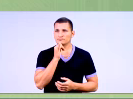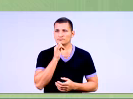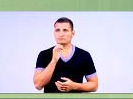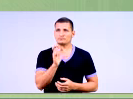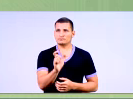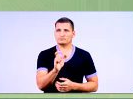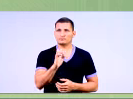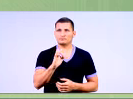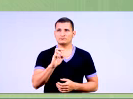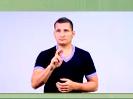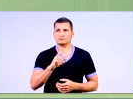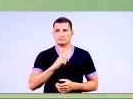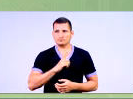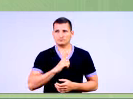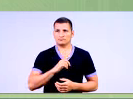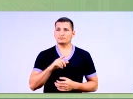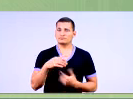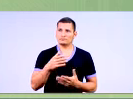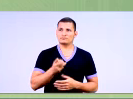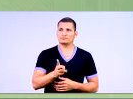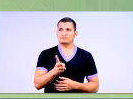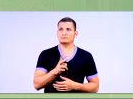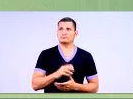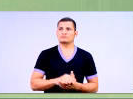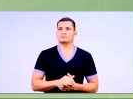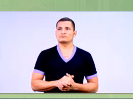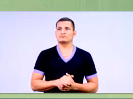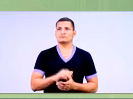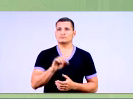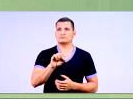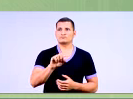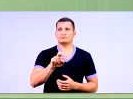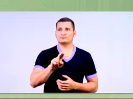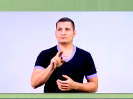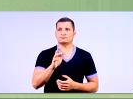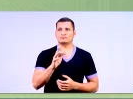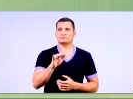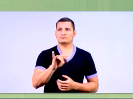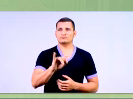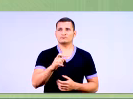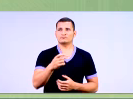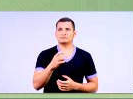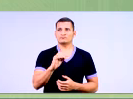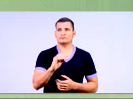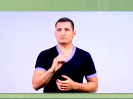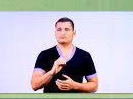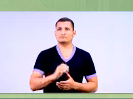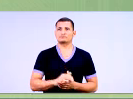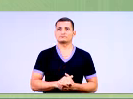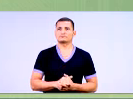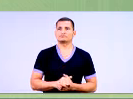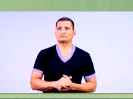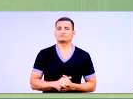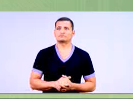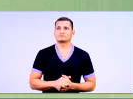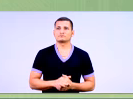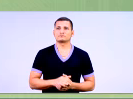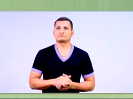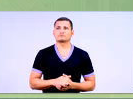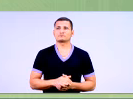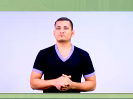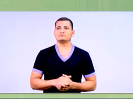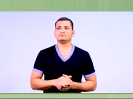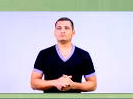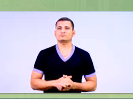logo é um radical. Hacker, ou hacker, que a gente até usa esse termo em português,